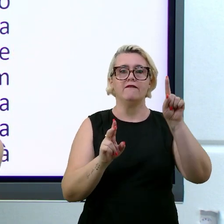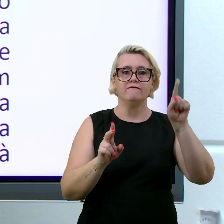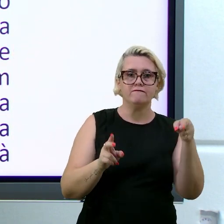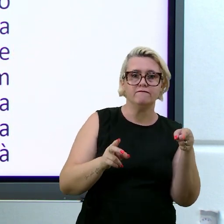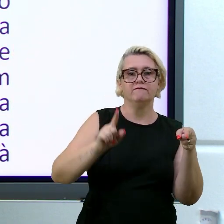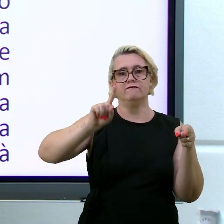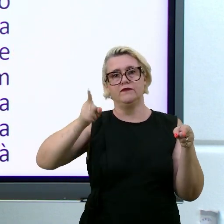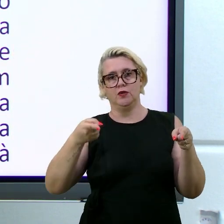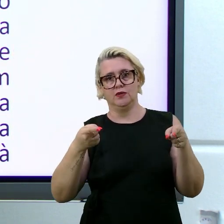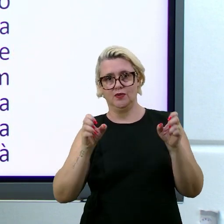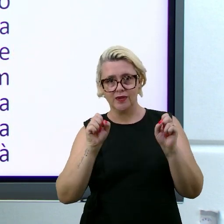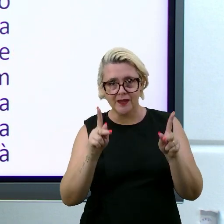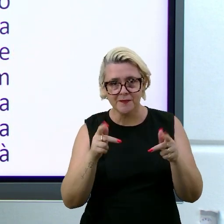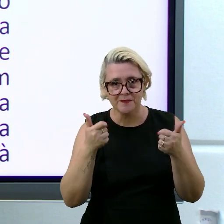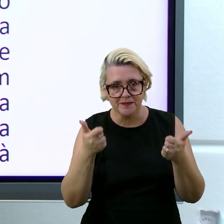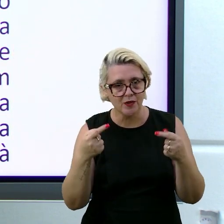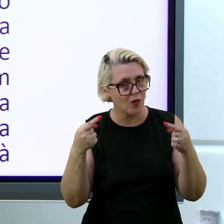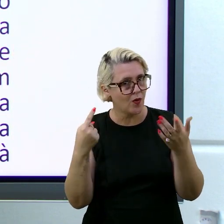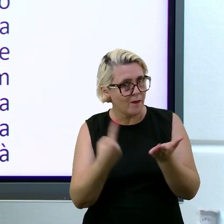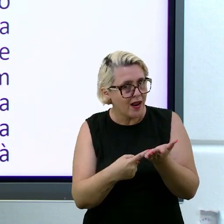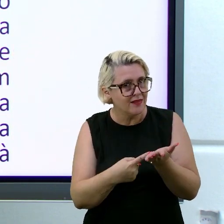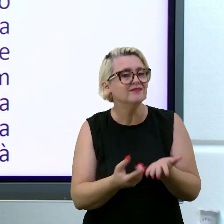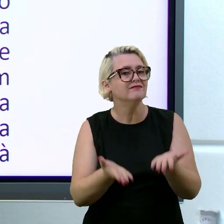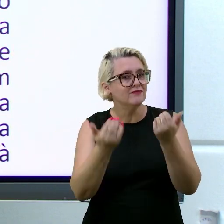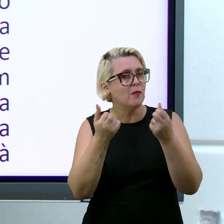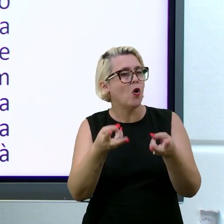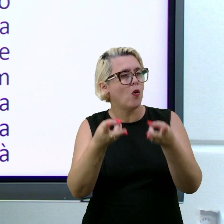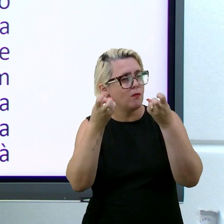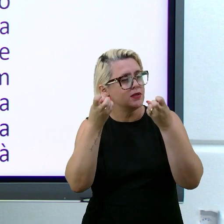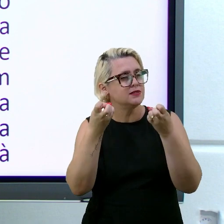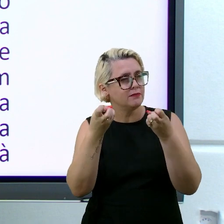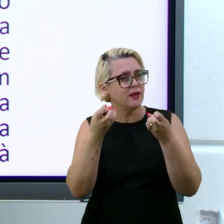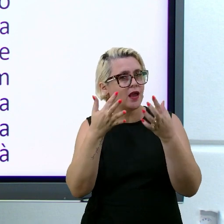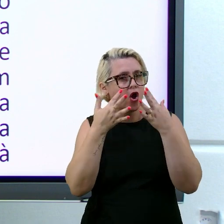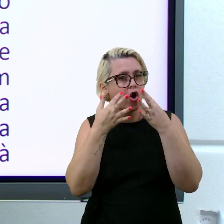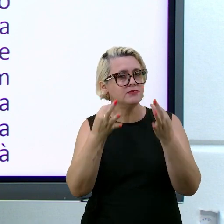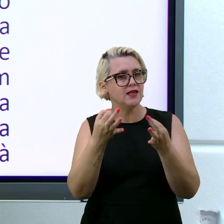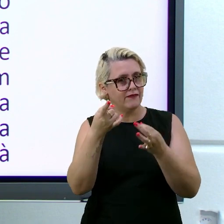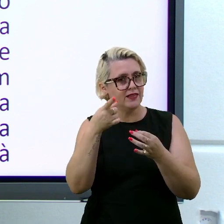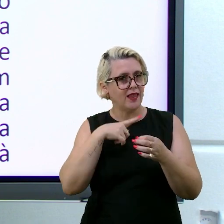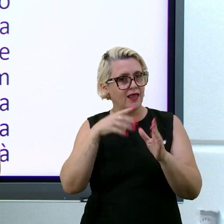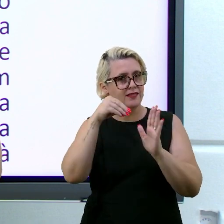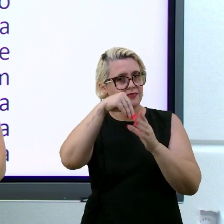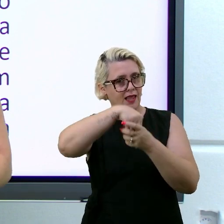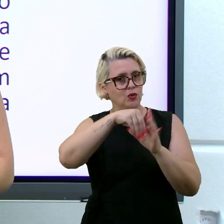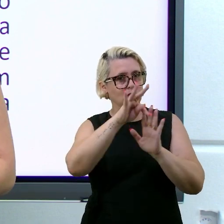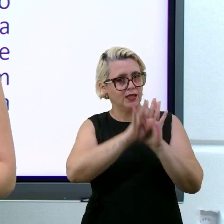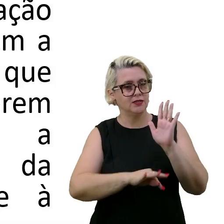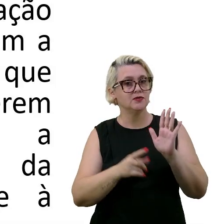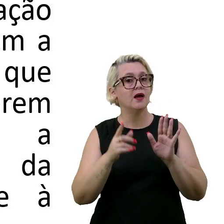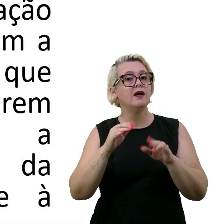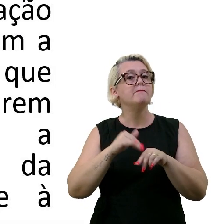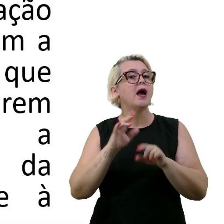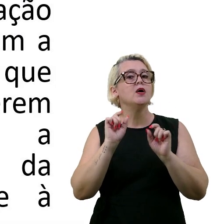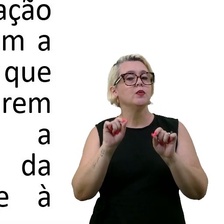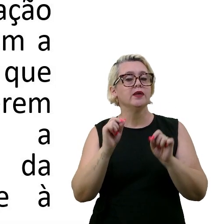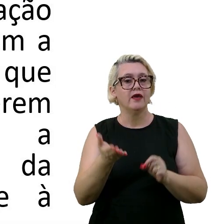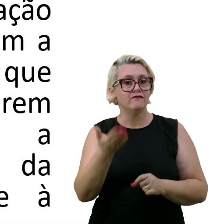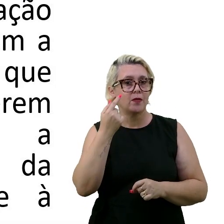a vírgula. Viu só? Combinado, eu quero você observando isso nos seus textos. O que mais que nós temos? Vem